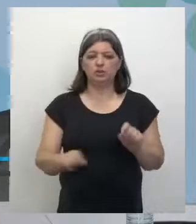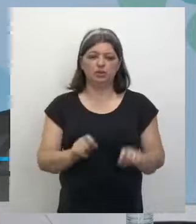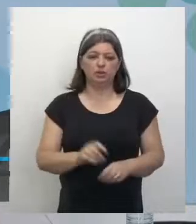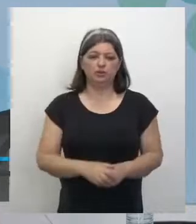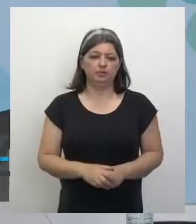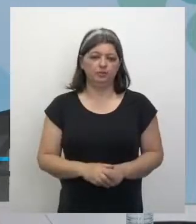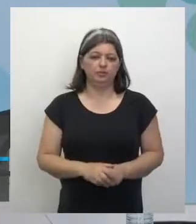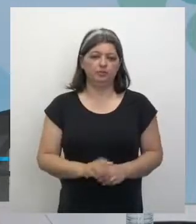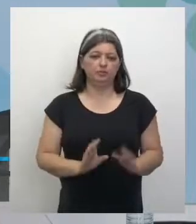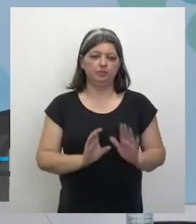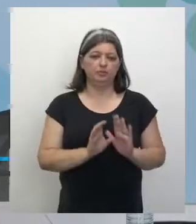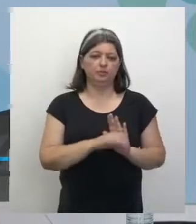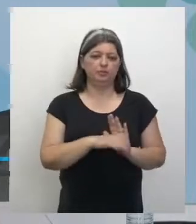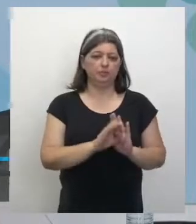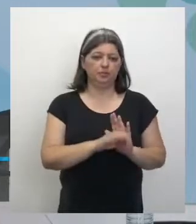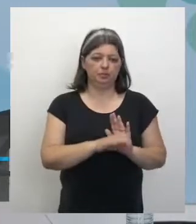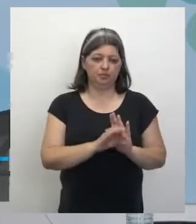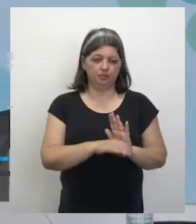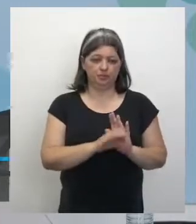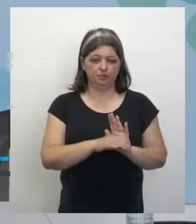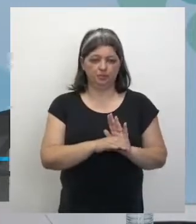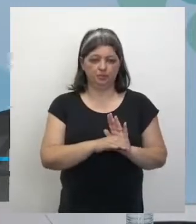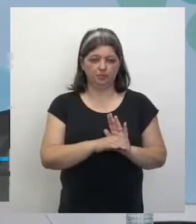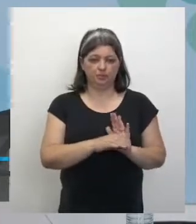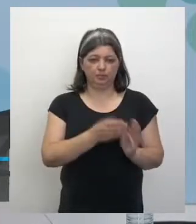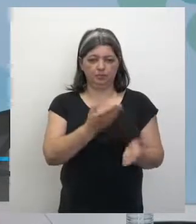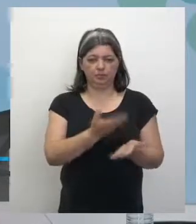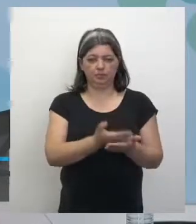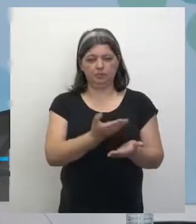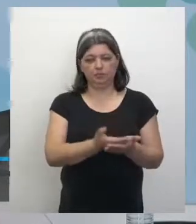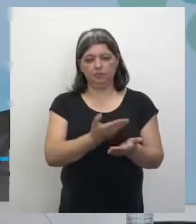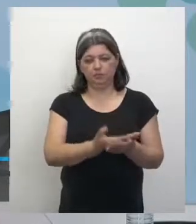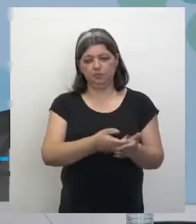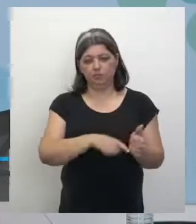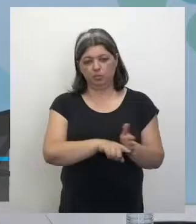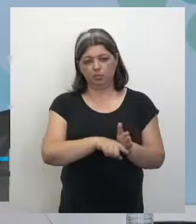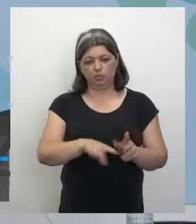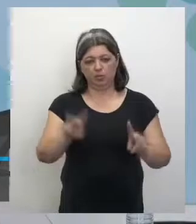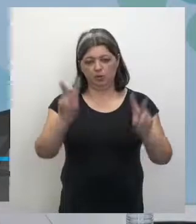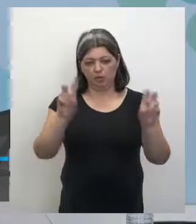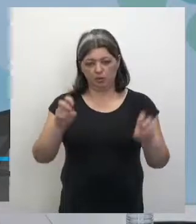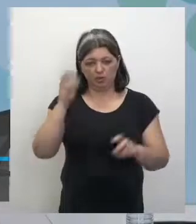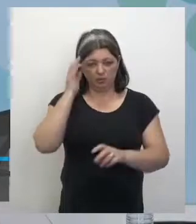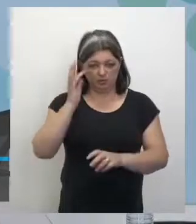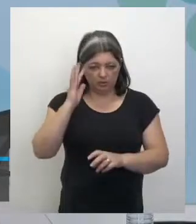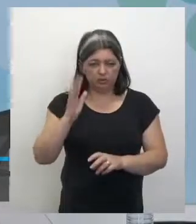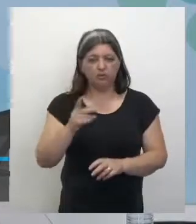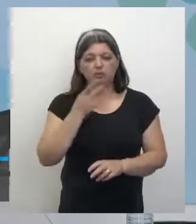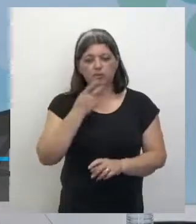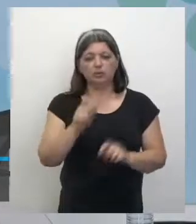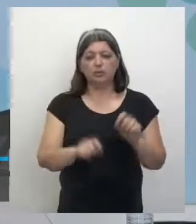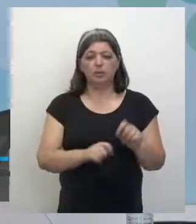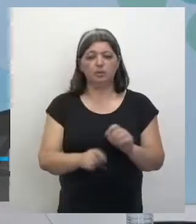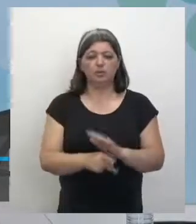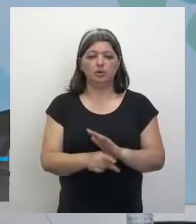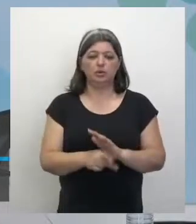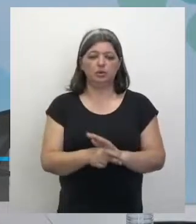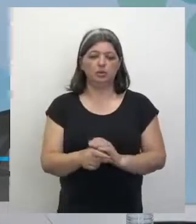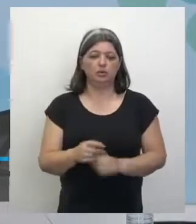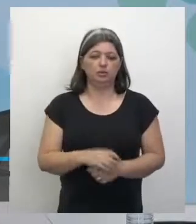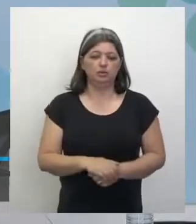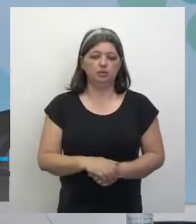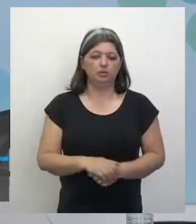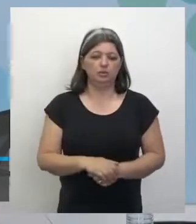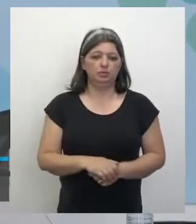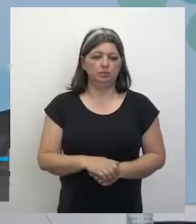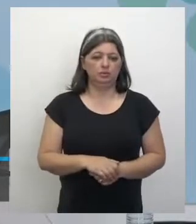conceito bastante estudado na filosofia, né? Um filósofo da diferença que nós temos aqui bastante,